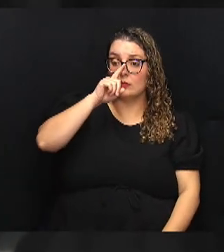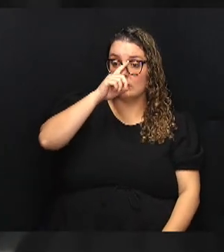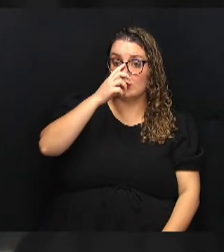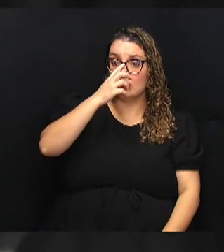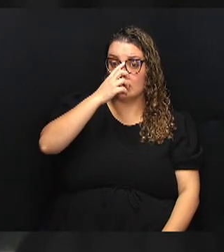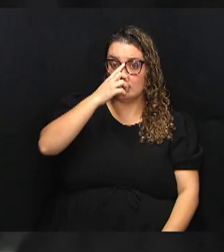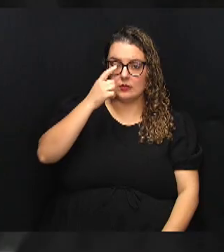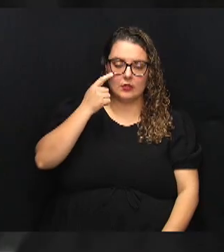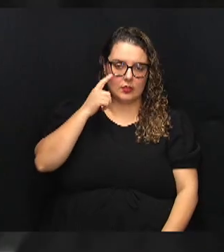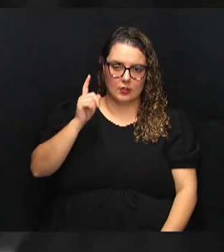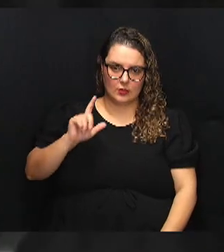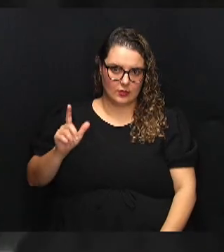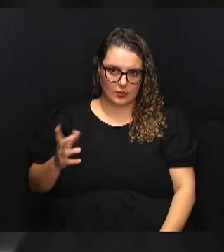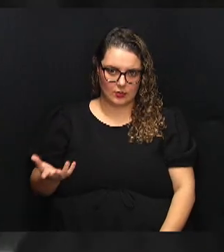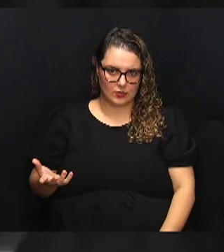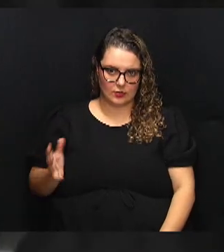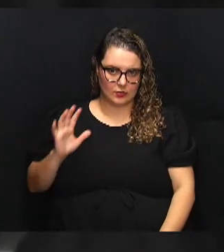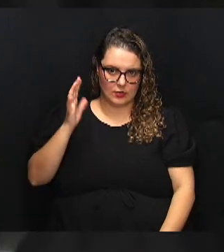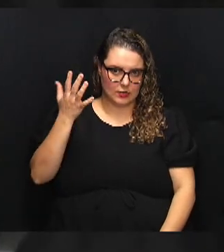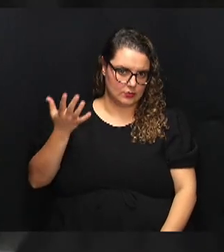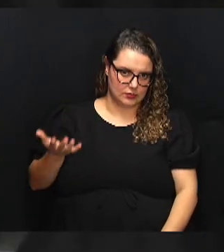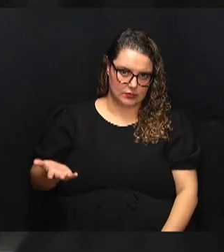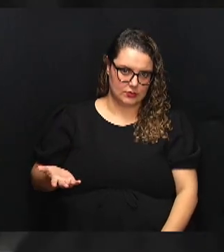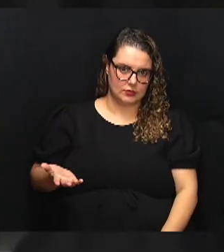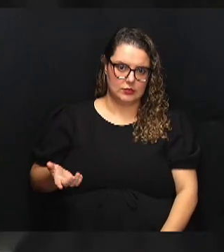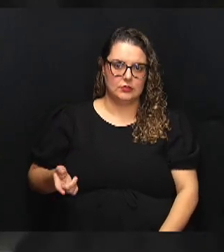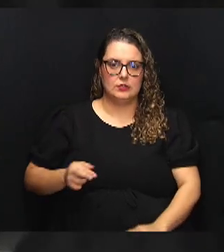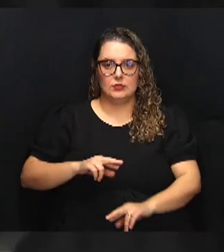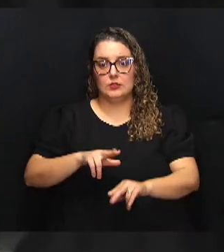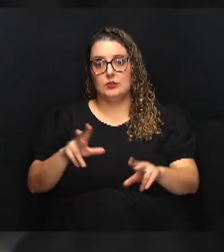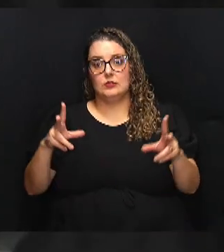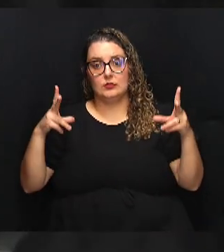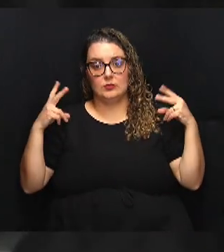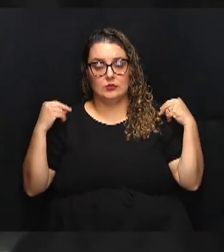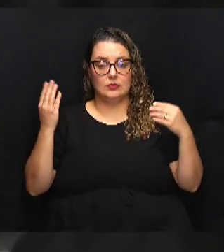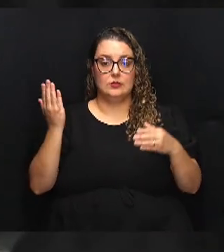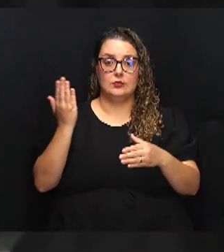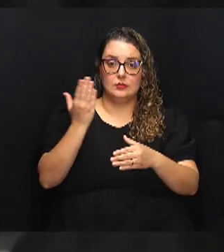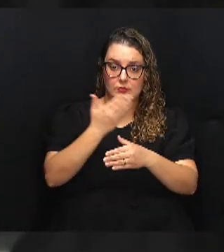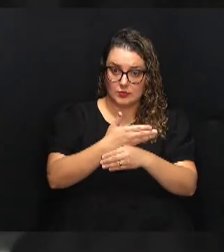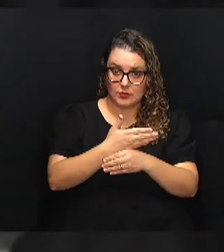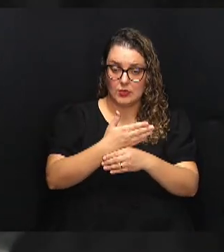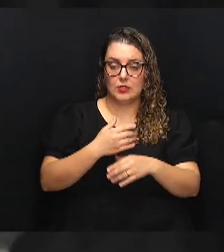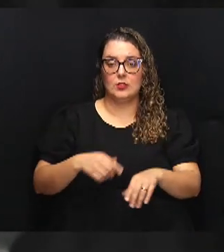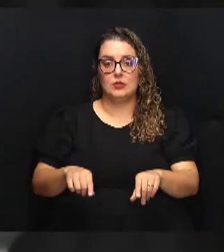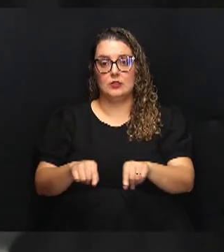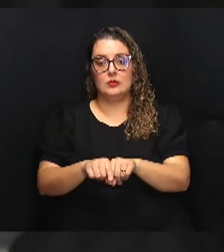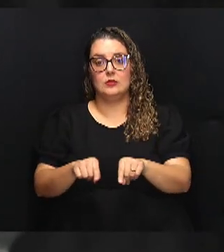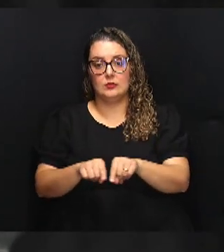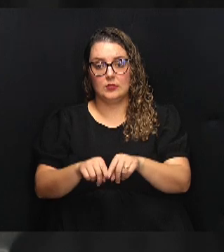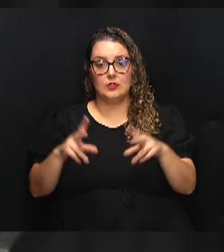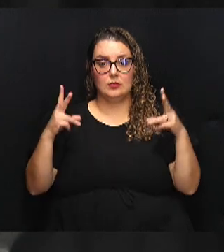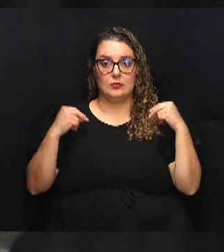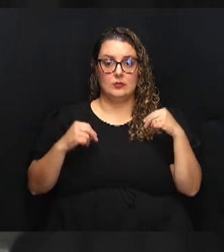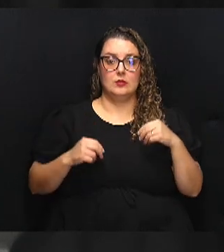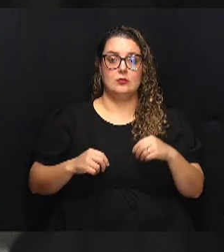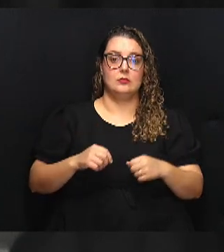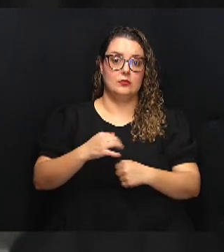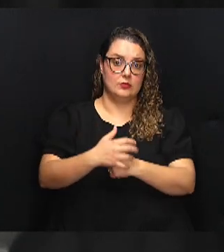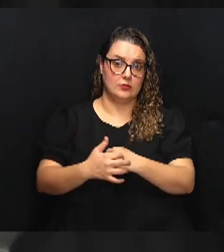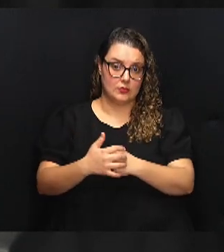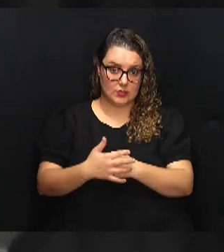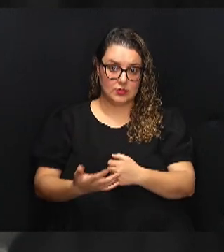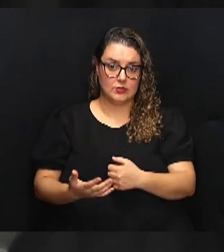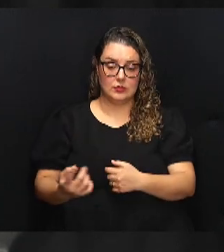é iminente. Então, vários taxistas, motoristas de plataformas digitais vieram me